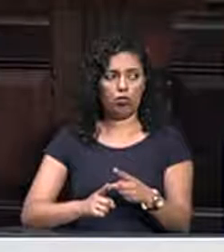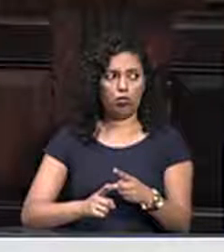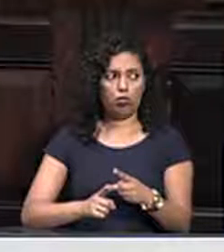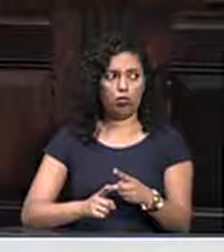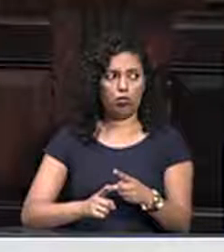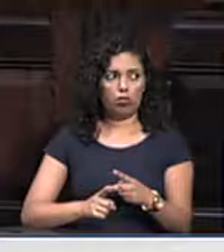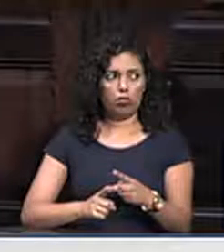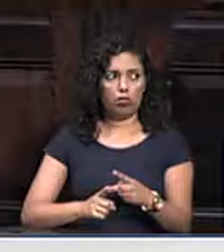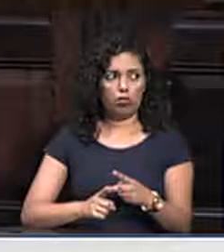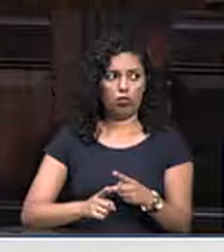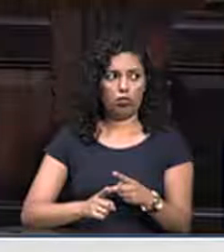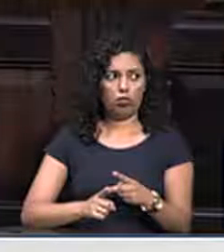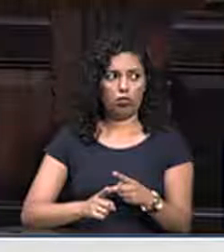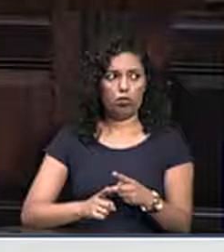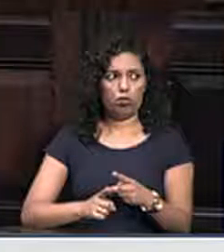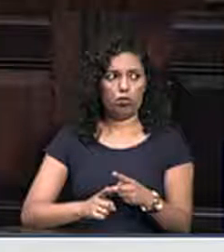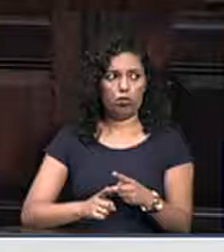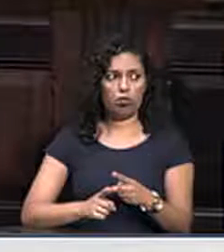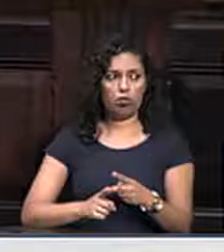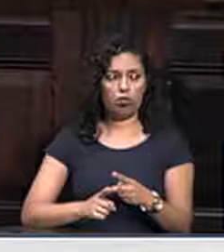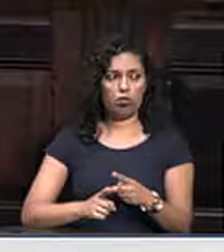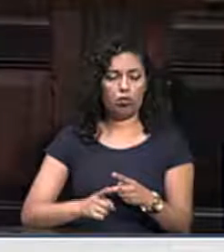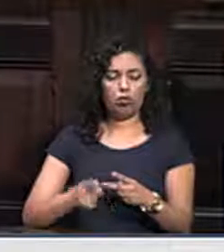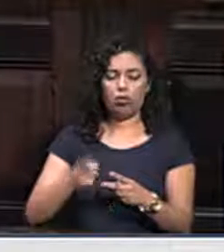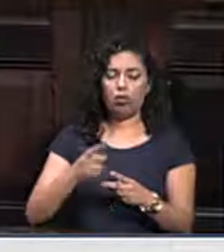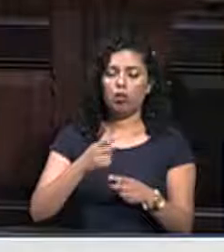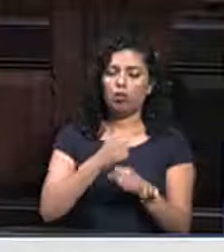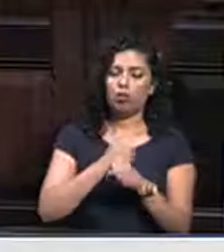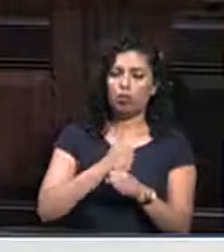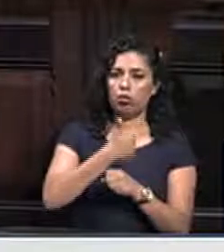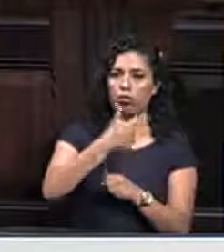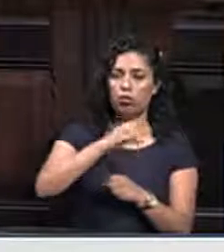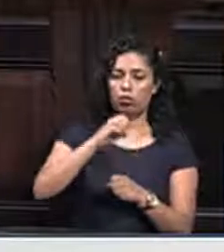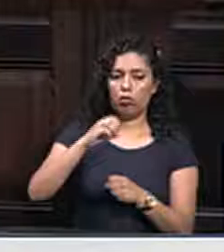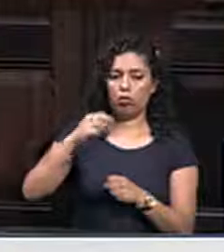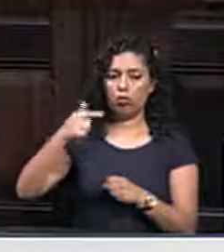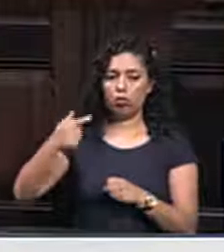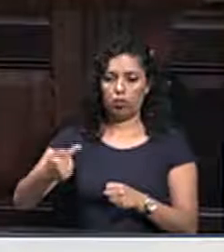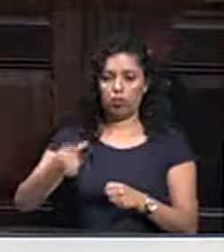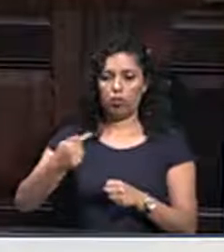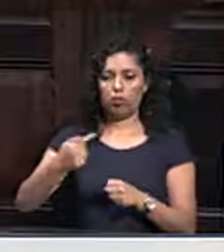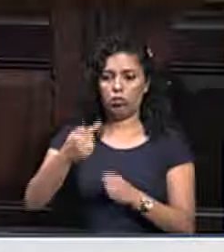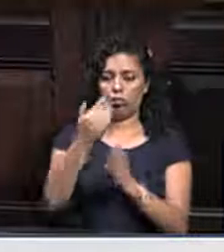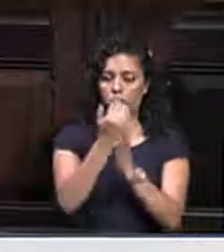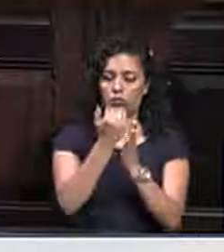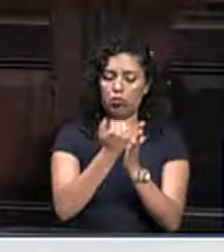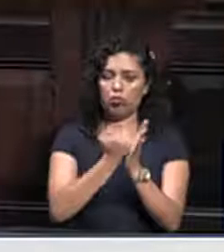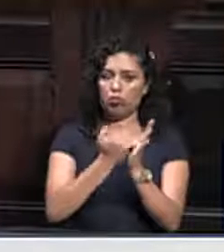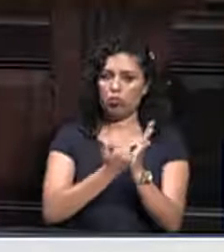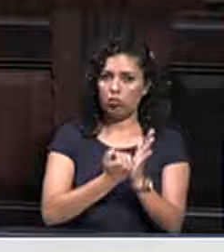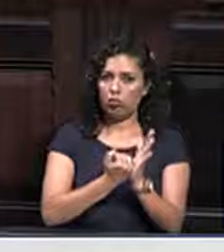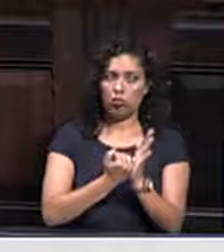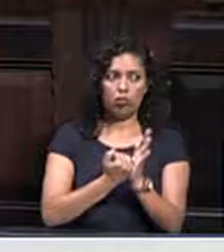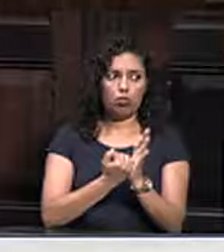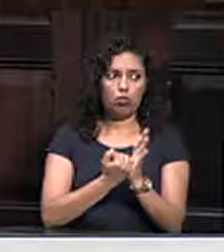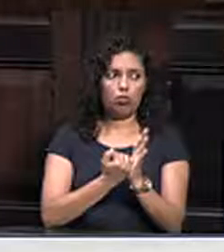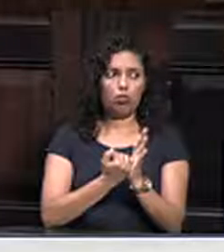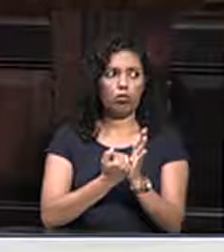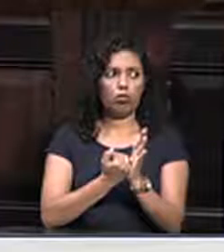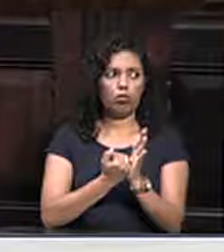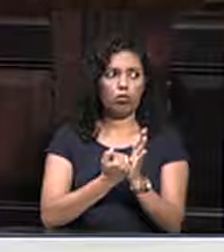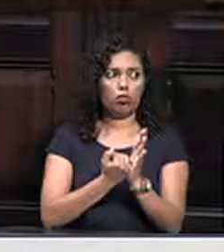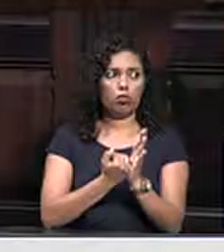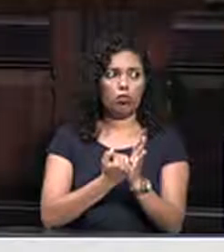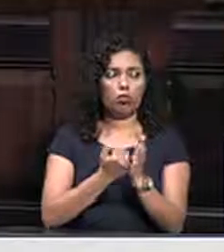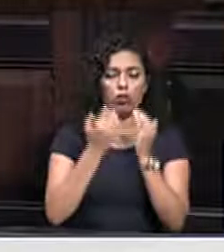que já era considerado a ZE de 2007, que já era considerado demasiadamente permissivo, pelo